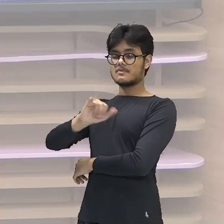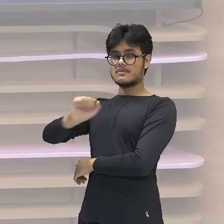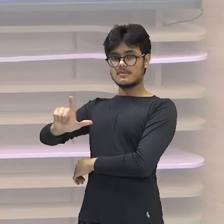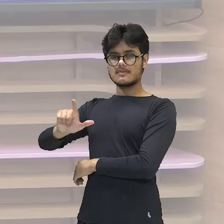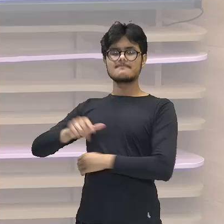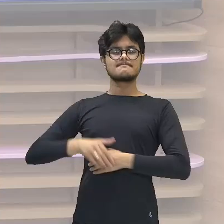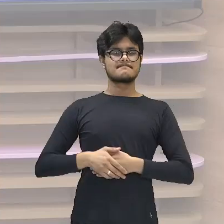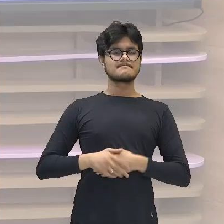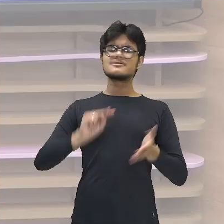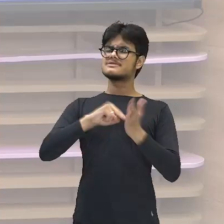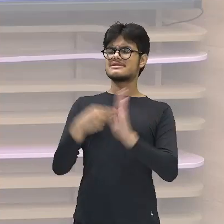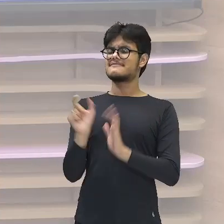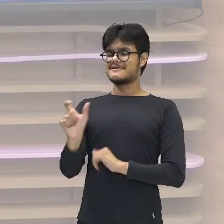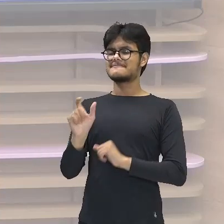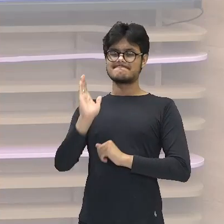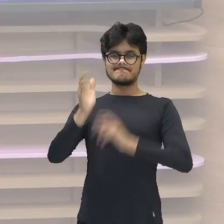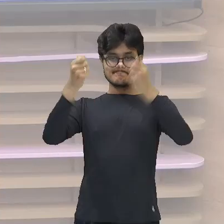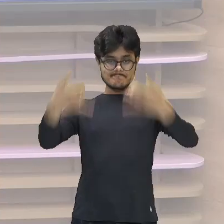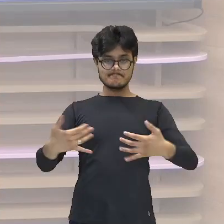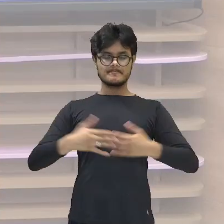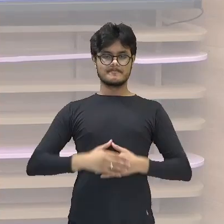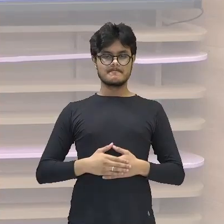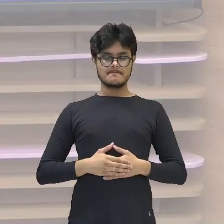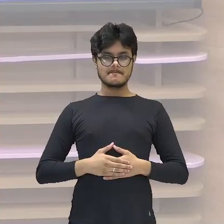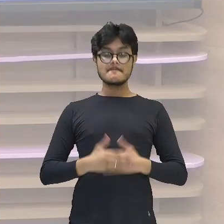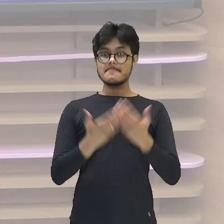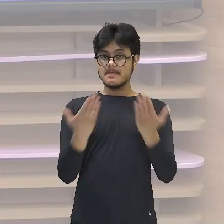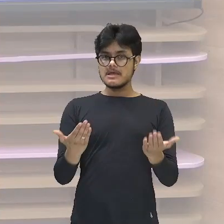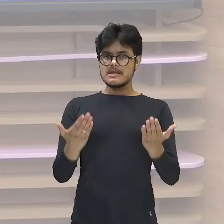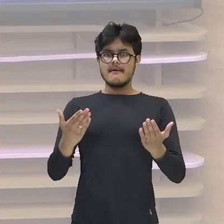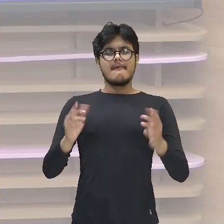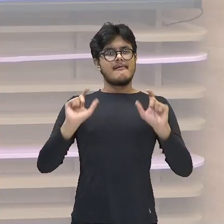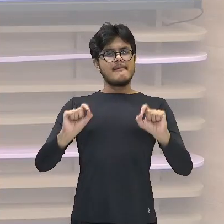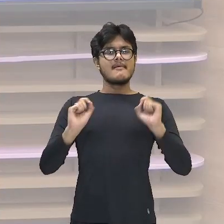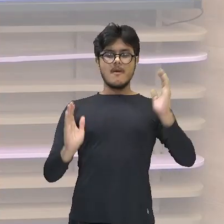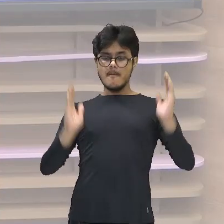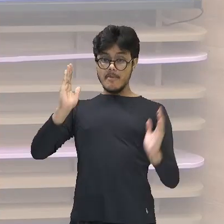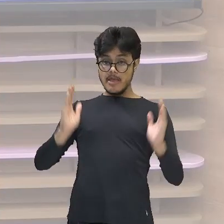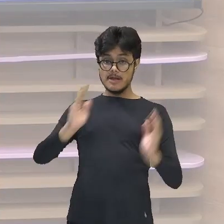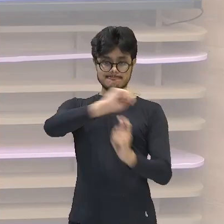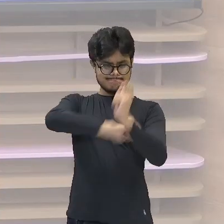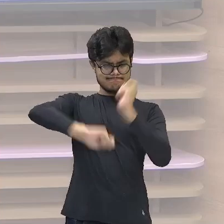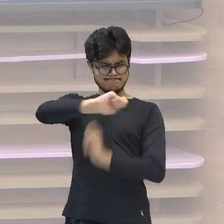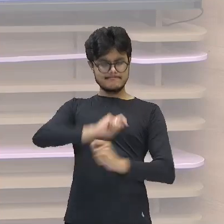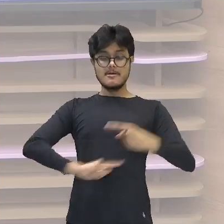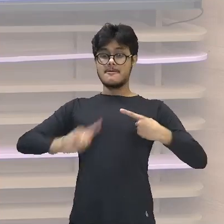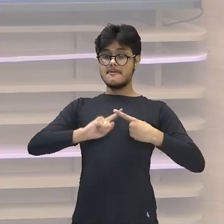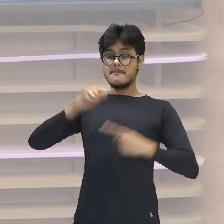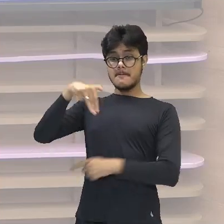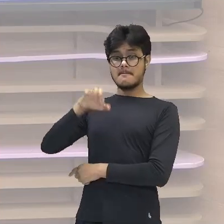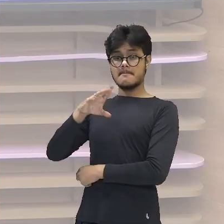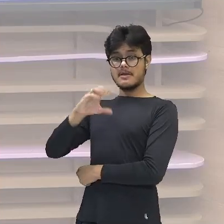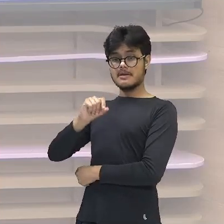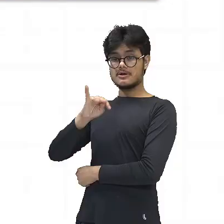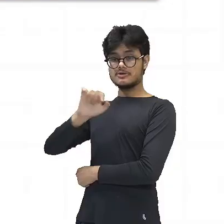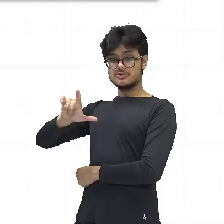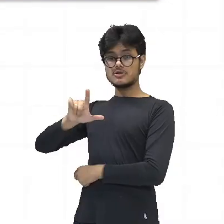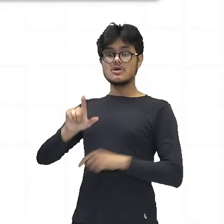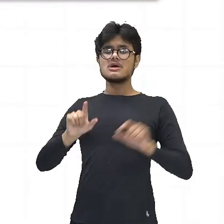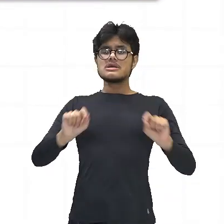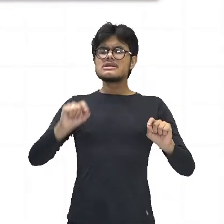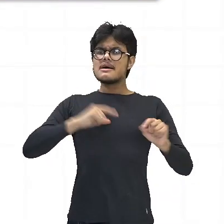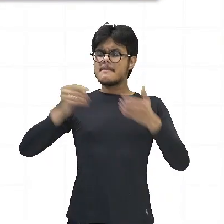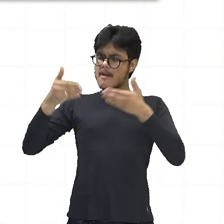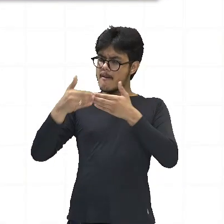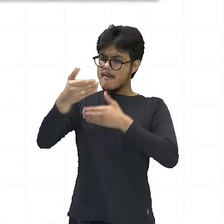que foi o Pacto Colonial. Então, durante o período do mercantilismo também, nós temos o surgimento dos